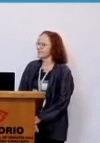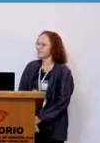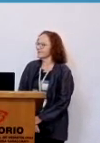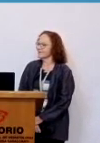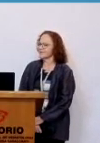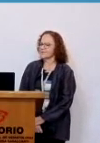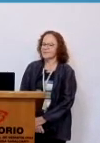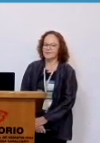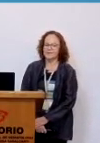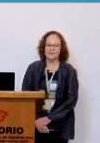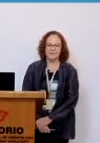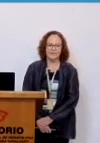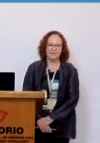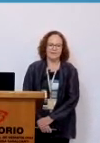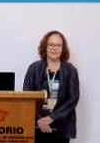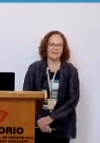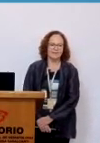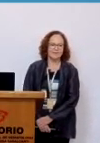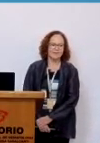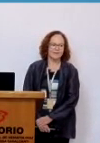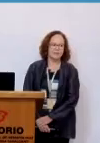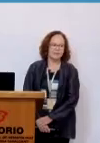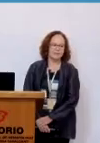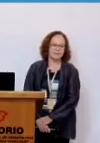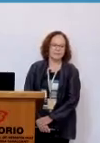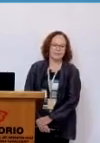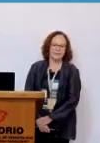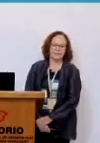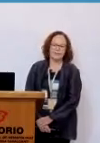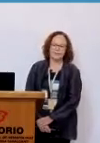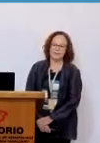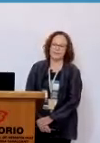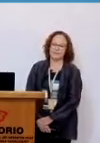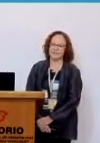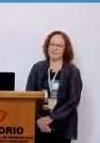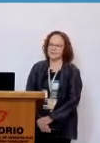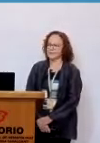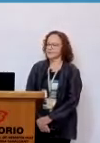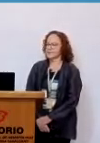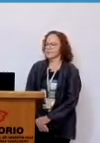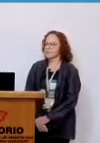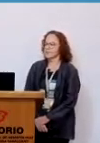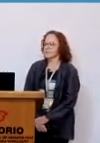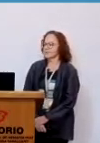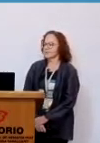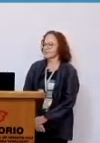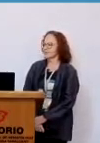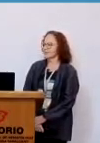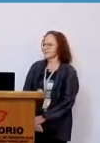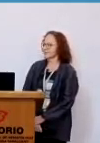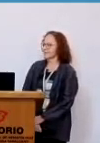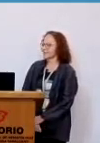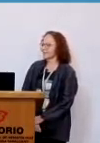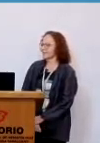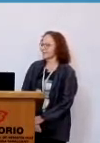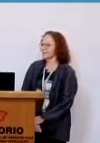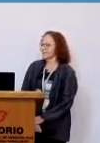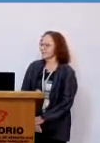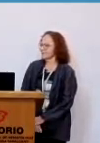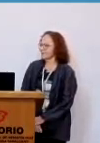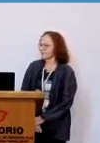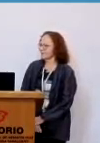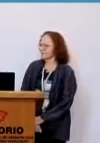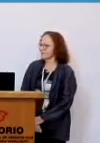incentivo para que outros fóruns sejam criados e também por essa conexão entre todos os comitês de ética em